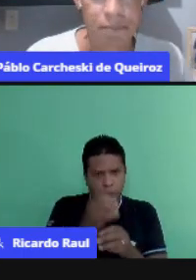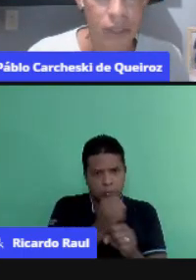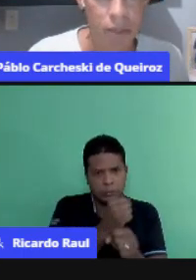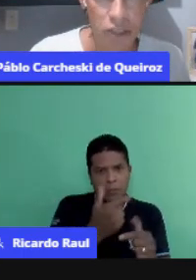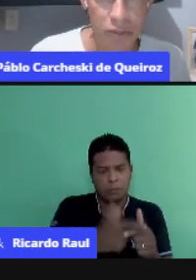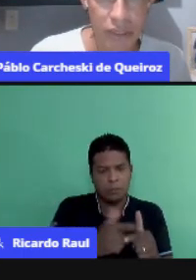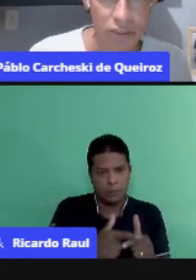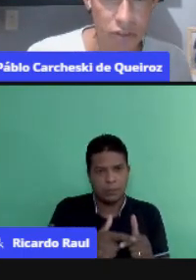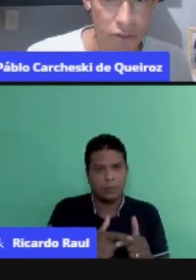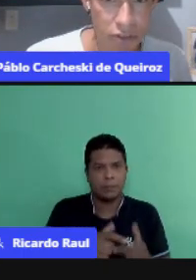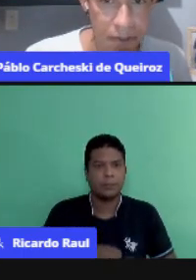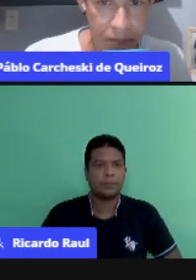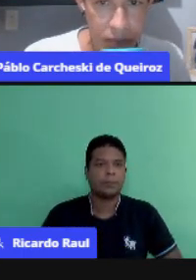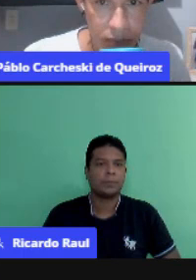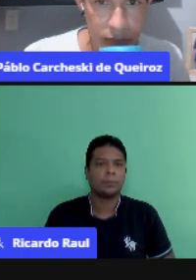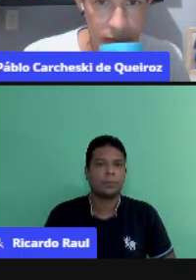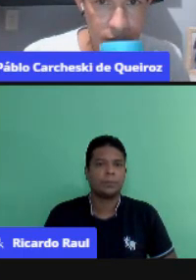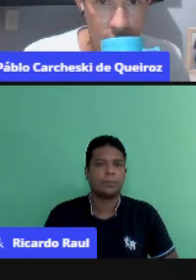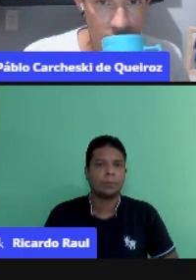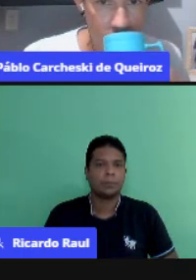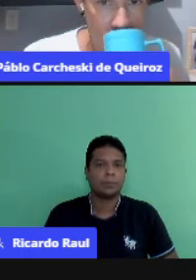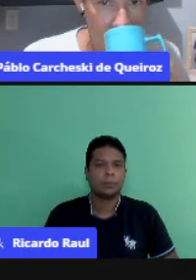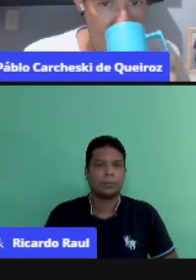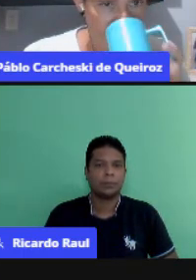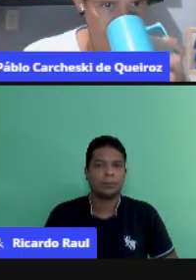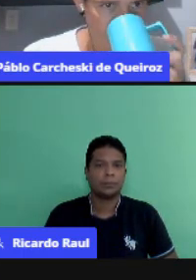gente coloca? Próximo slide, por favor.